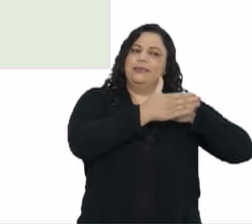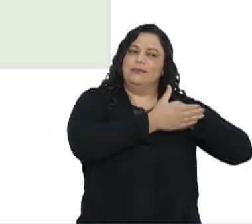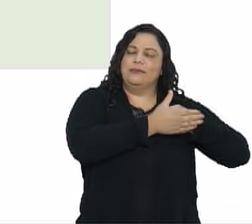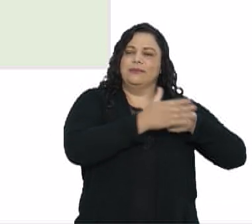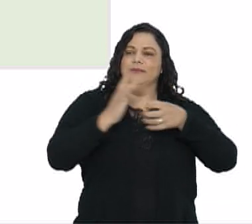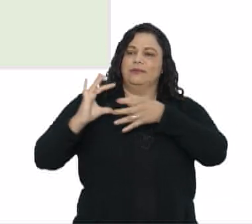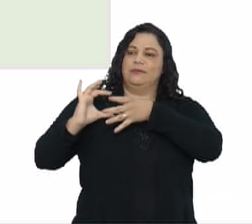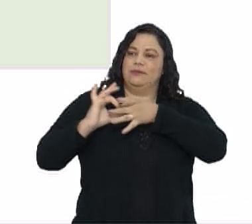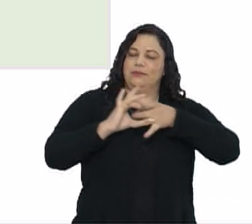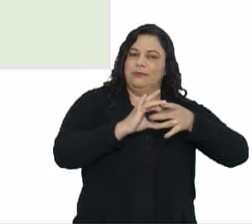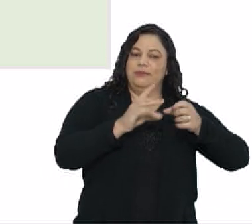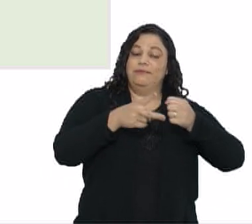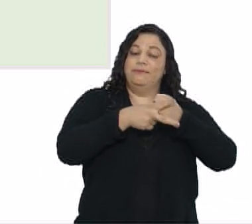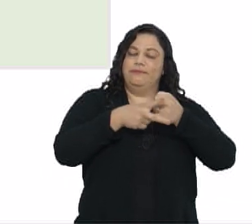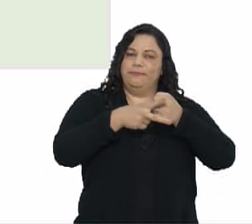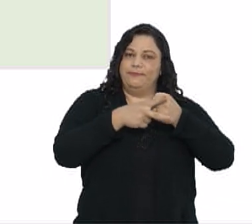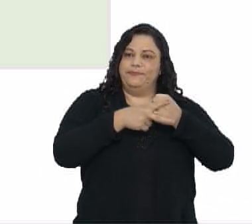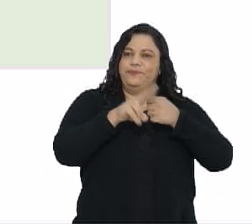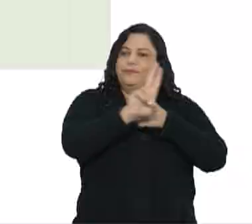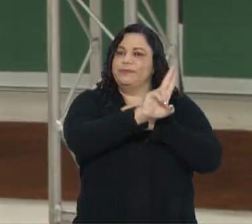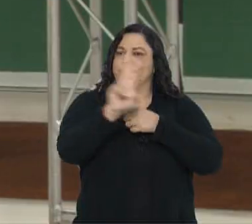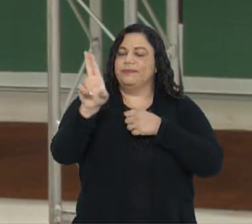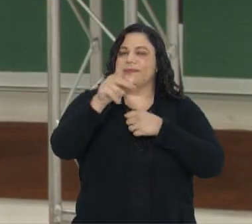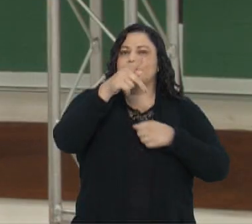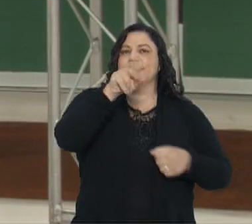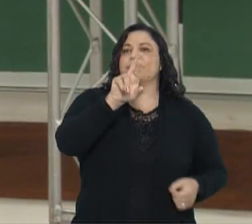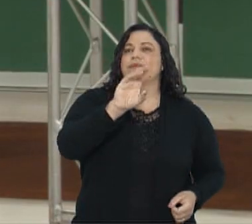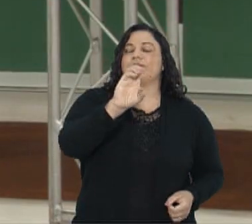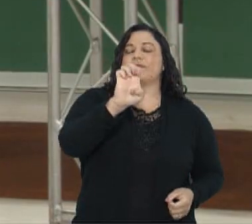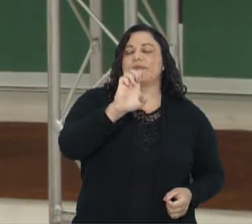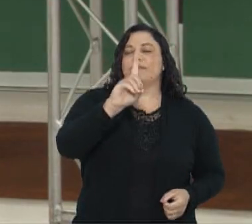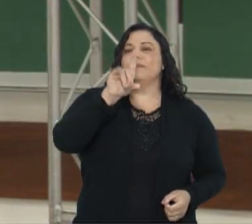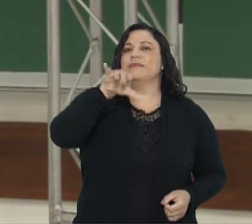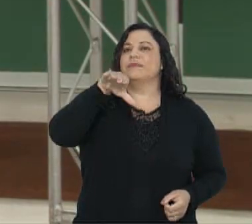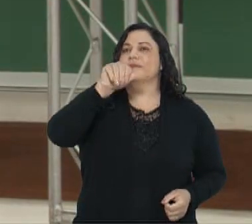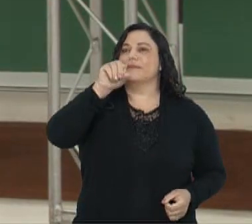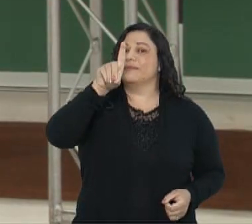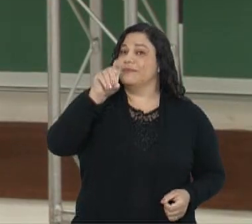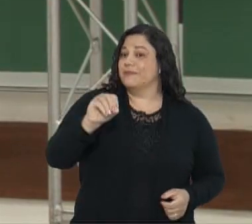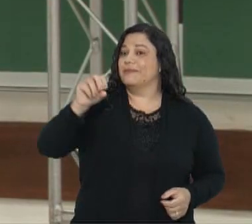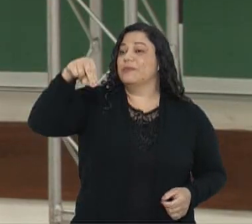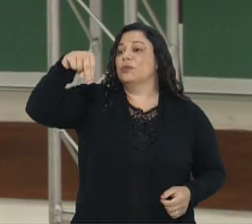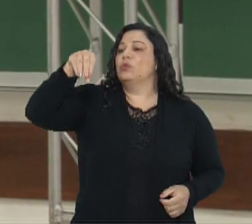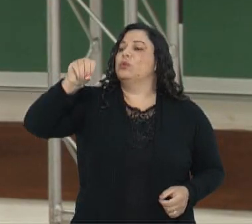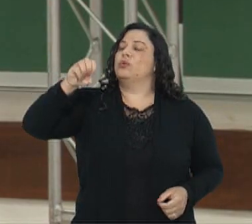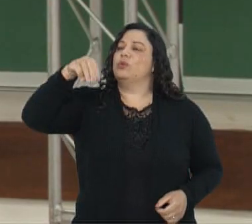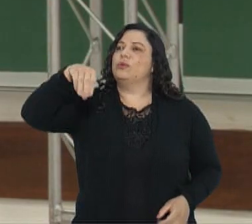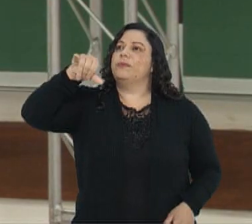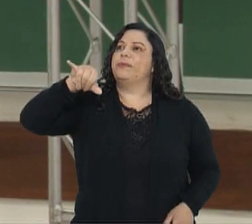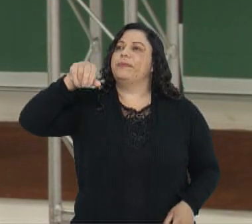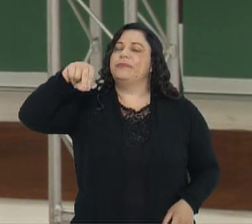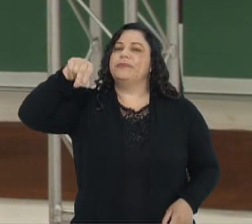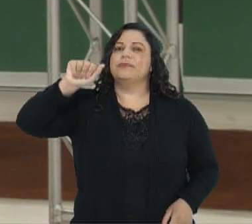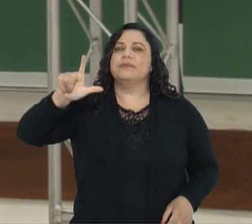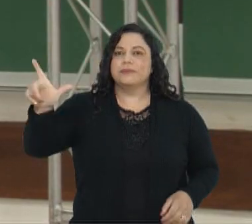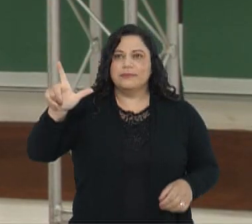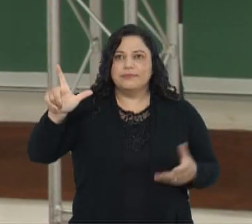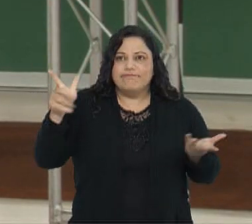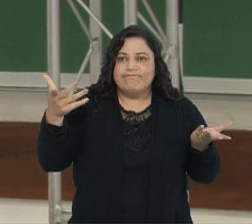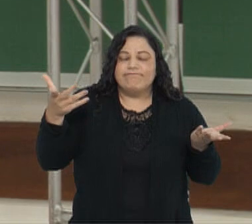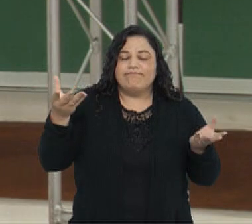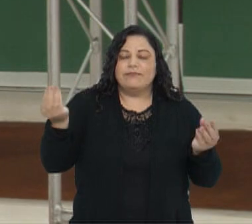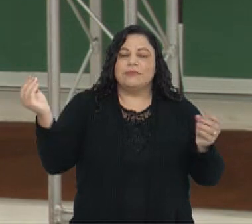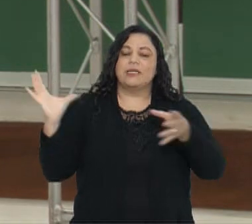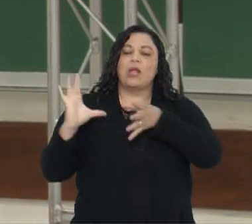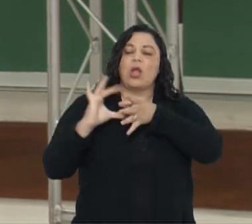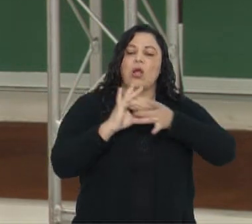ligação, damos a ele o nome de predicado nominal. Então, predicado nominal é aquele verbo que não é de ação, ele só está